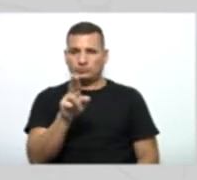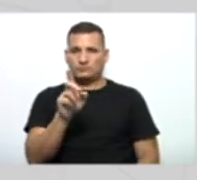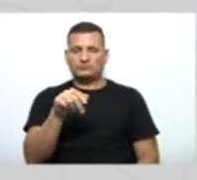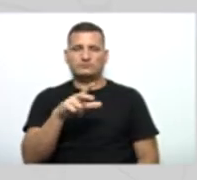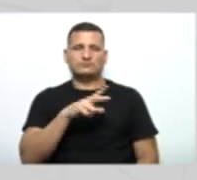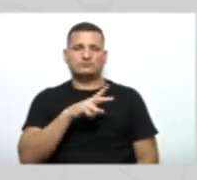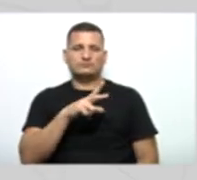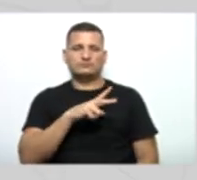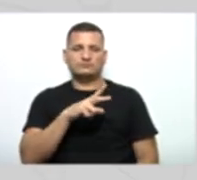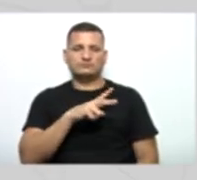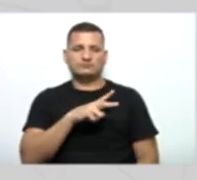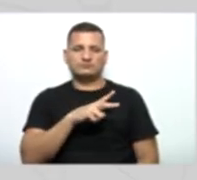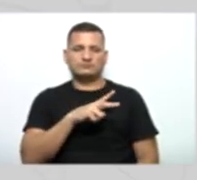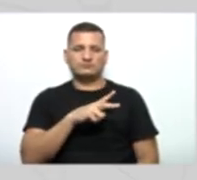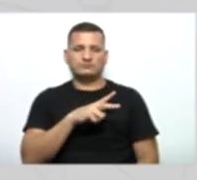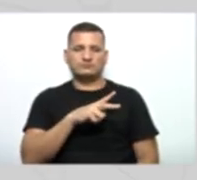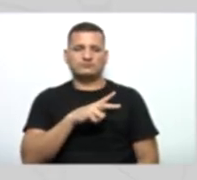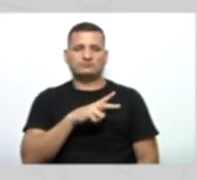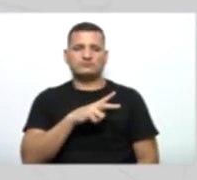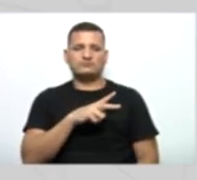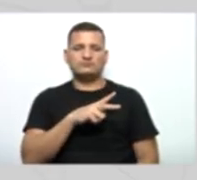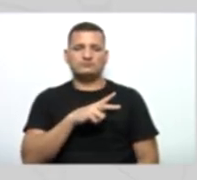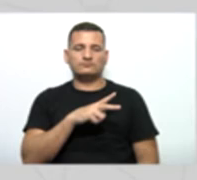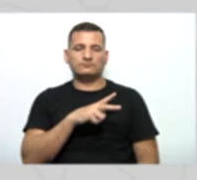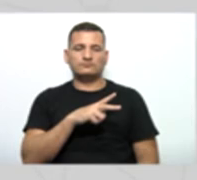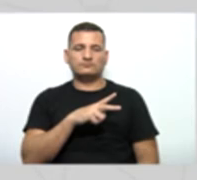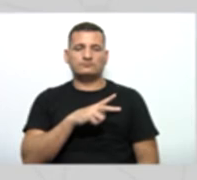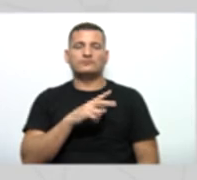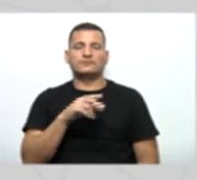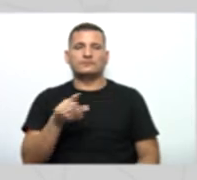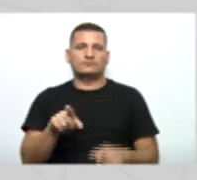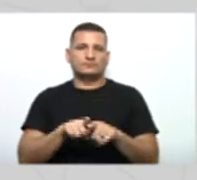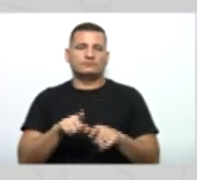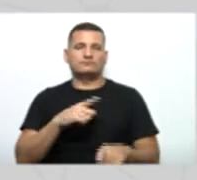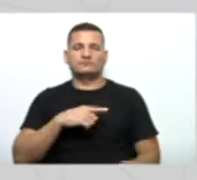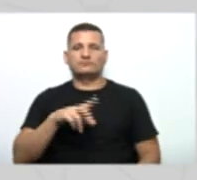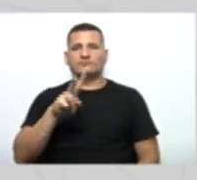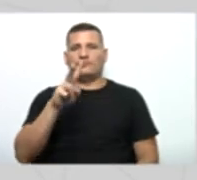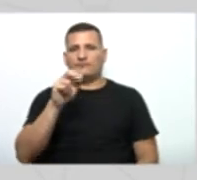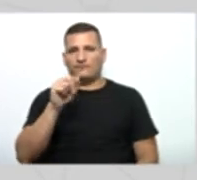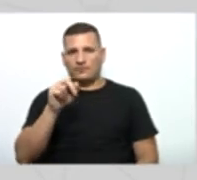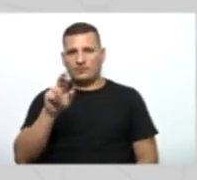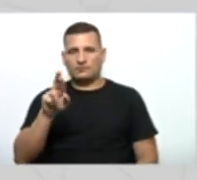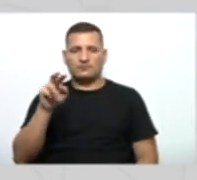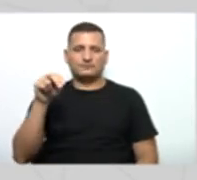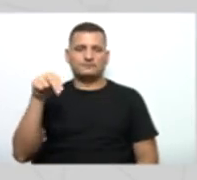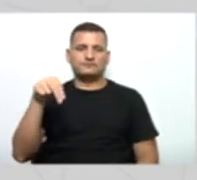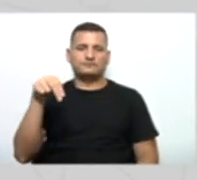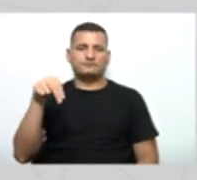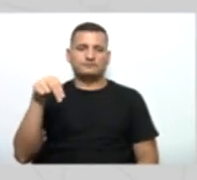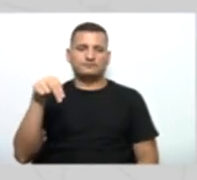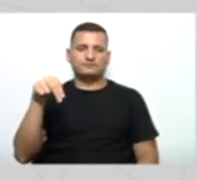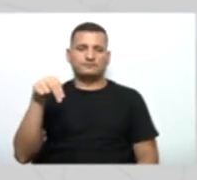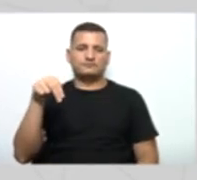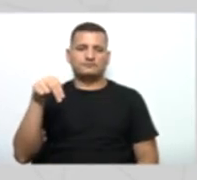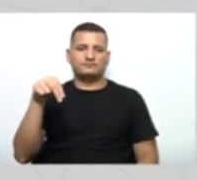tipo privado. E ele recebe também um valor que veio enviado através do parâmetro